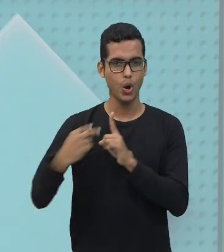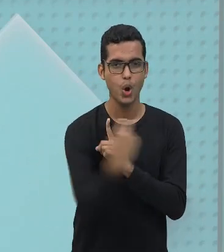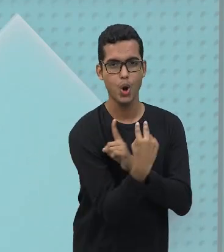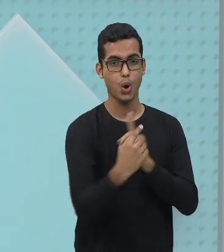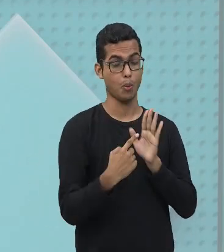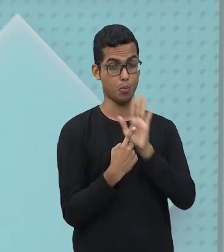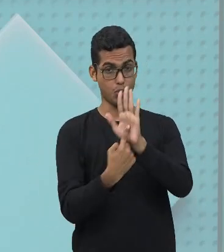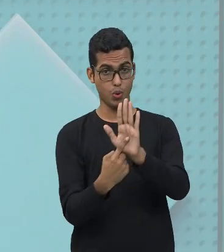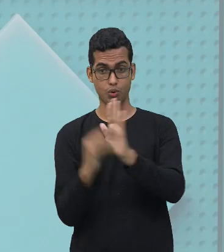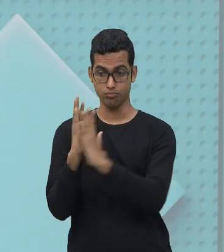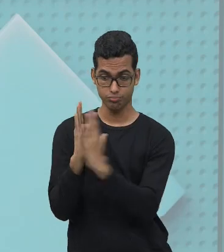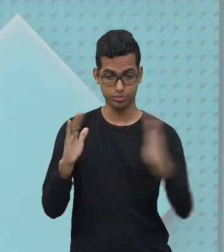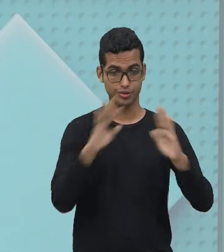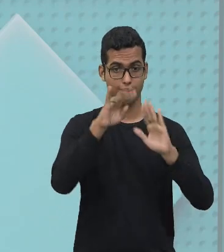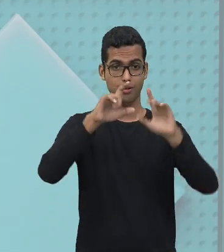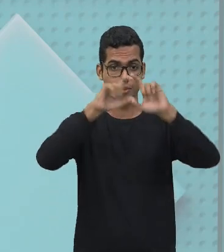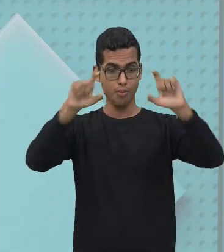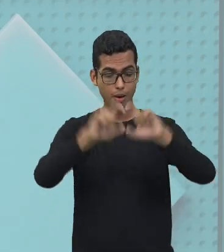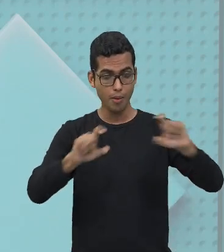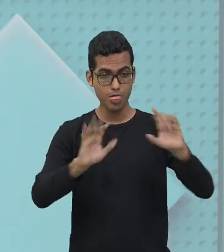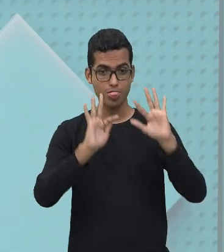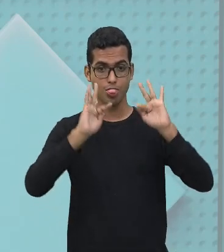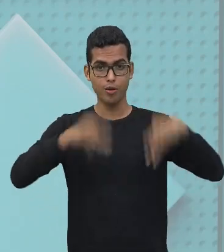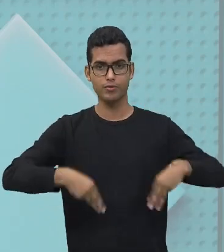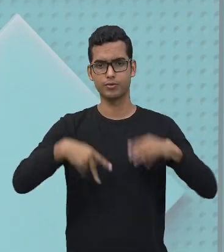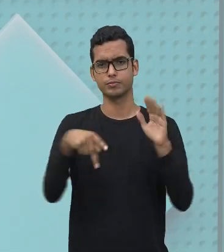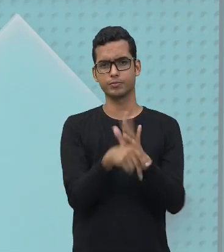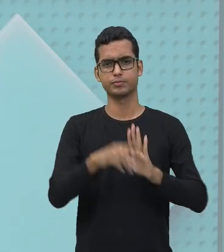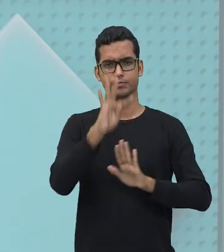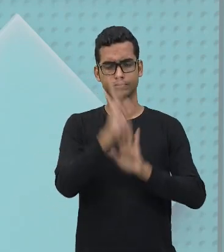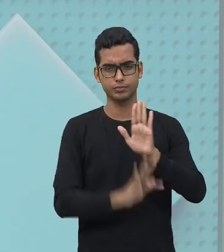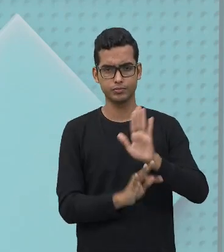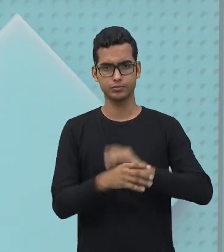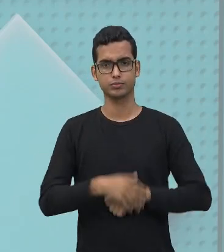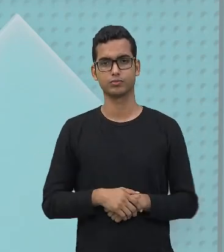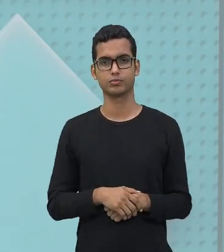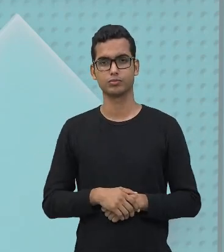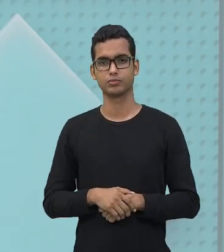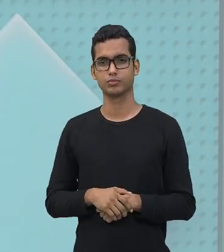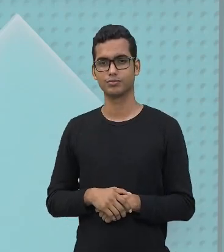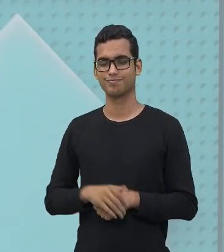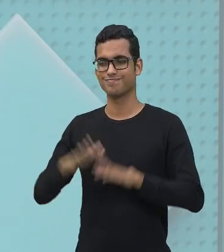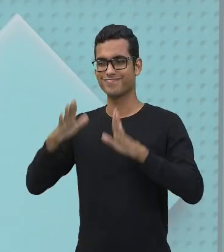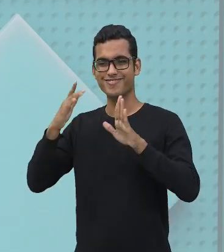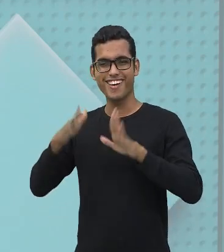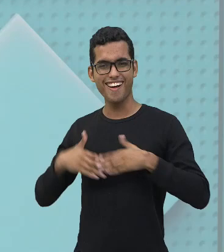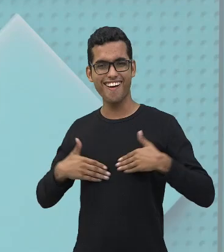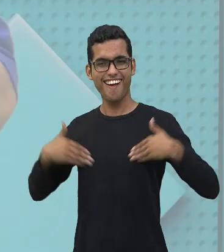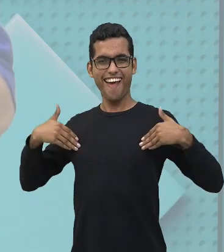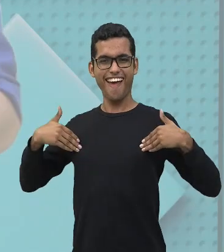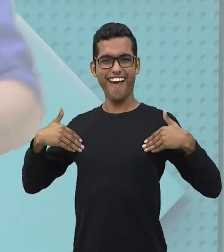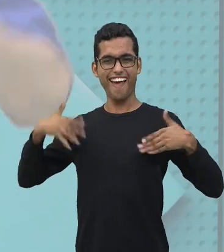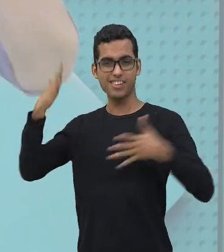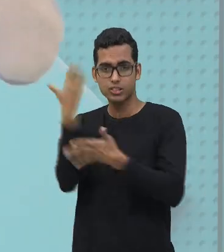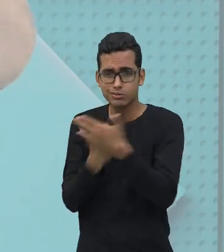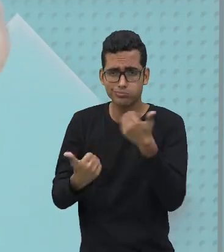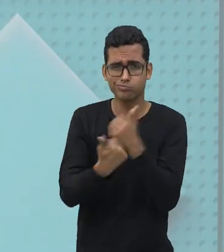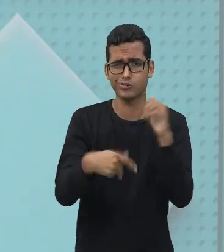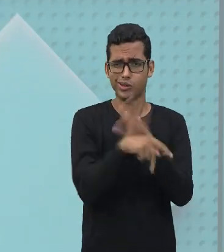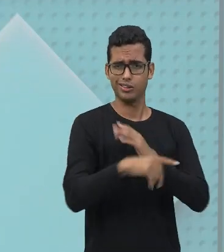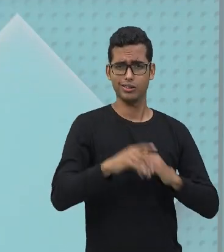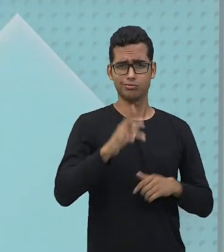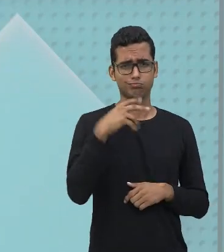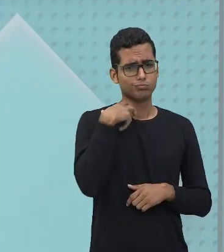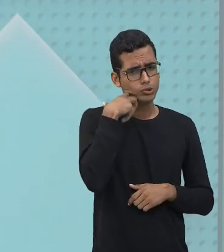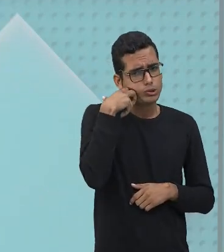no decorrer do texto, no final do texto. No lugar da alegria veio a vergonha. Quando ele disse, no